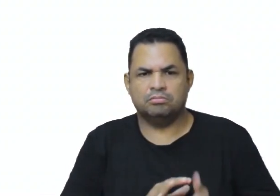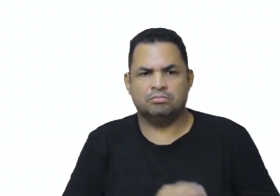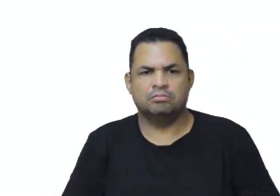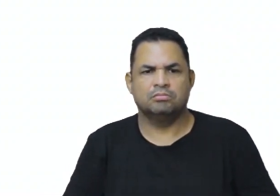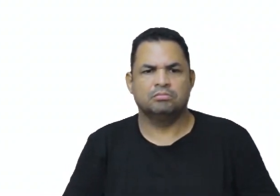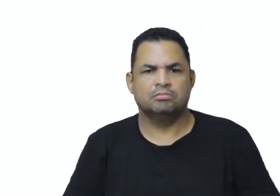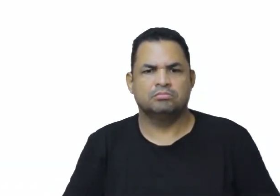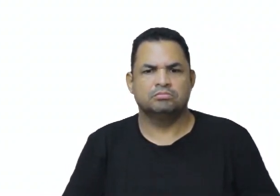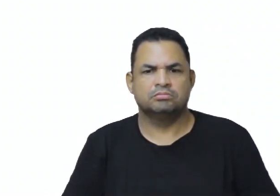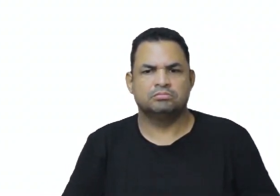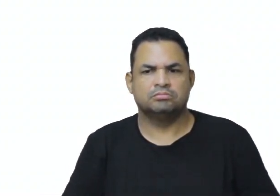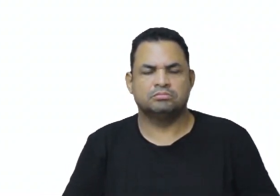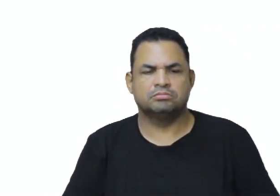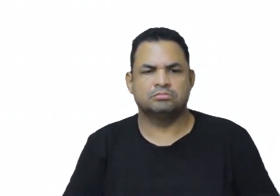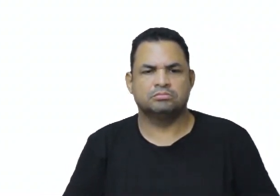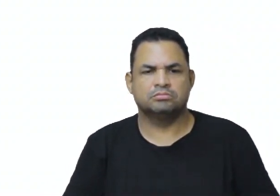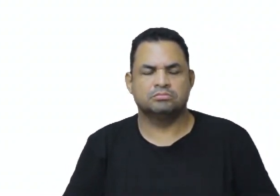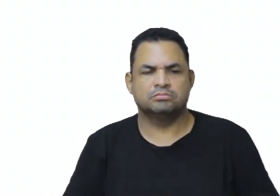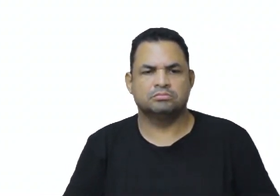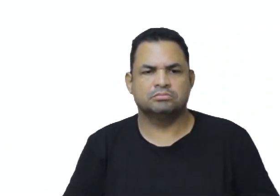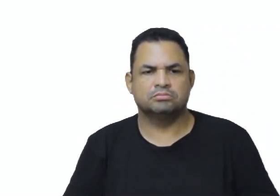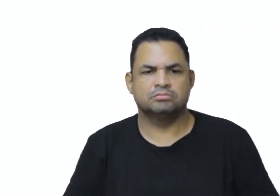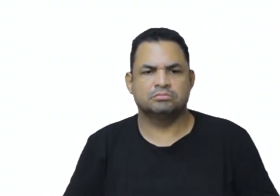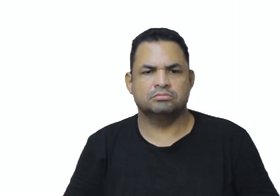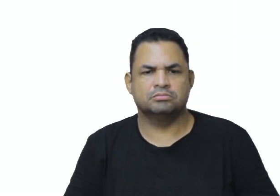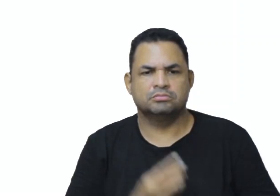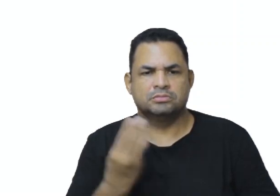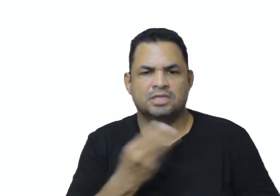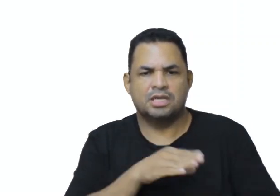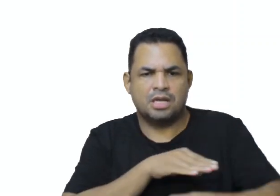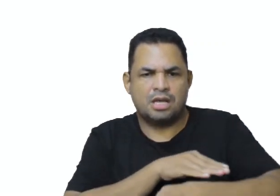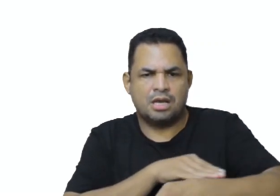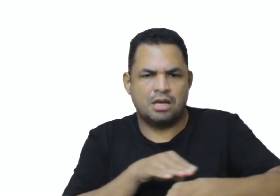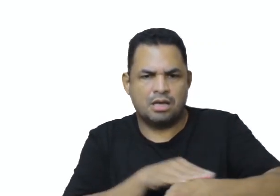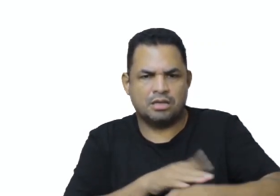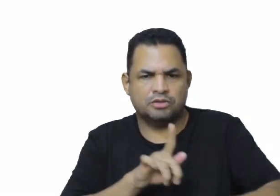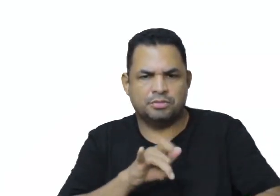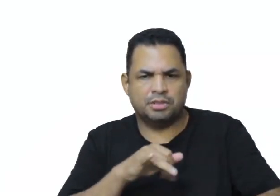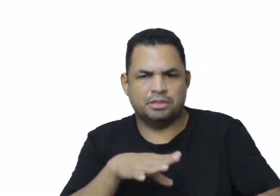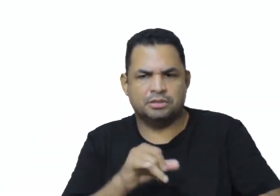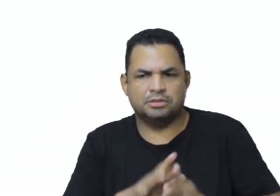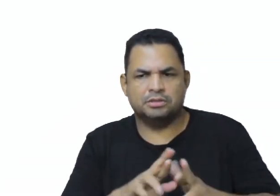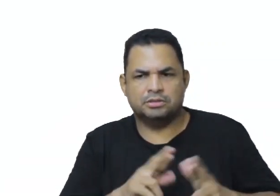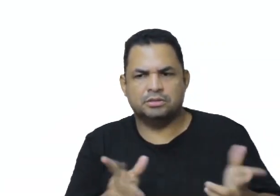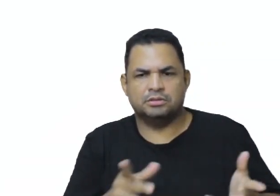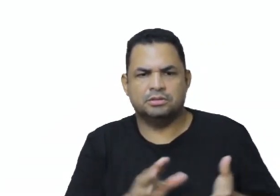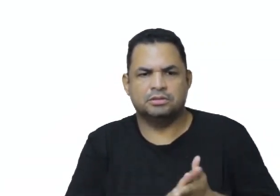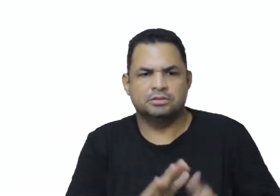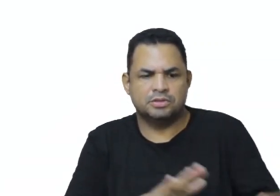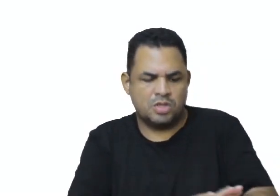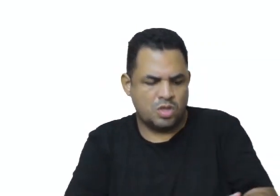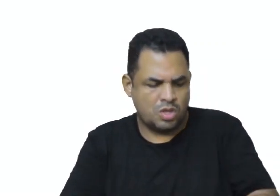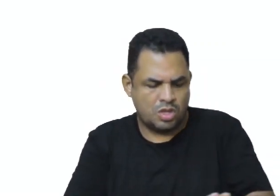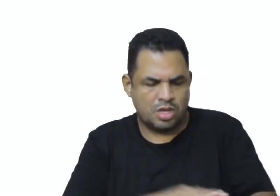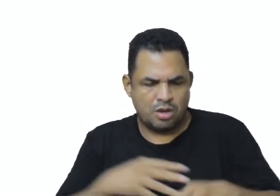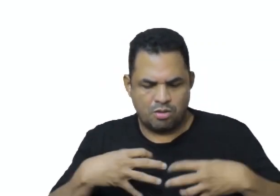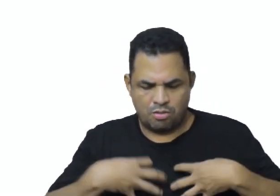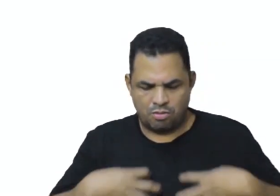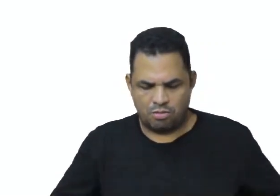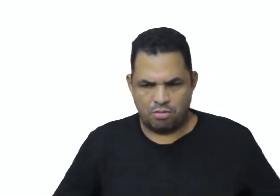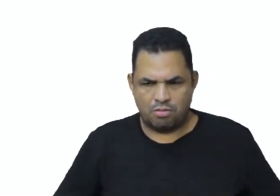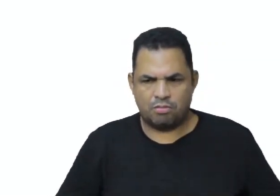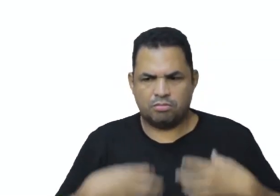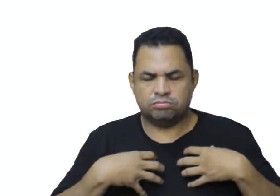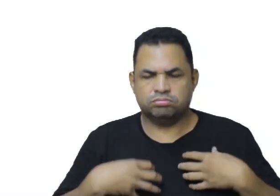gente conhece de um embrião. Então, as 3 camadas germinativas diferenciam-se nos vários tecidos e órgãos,